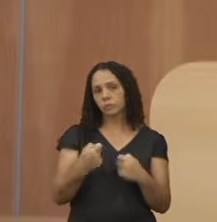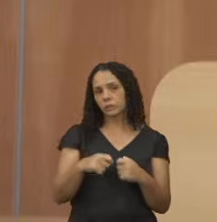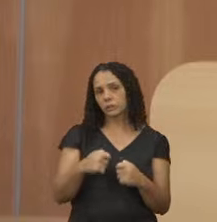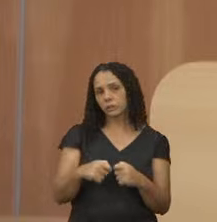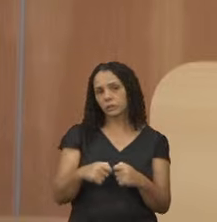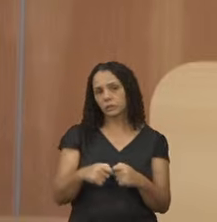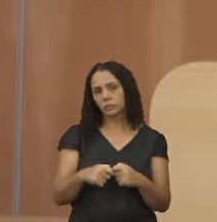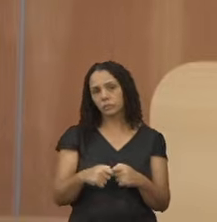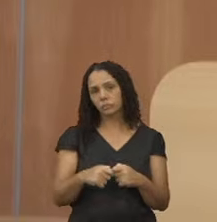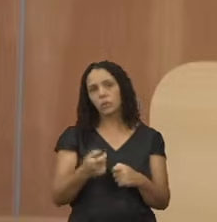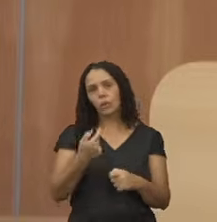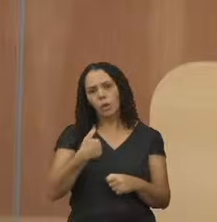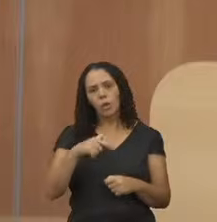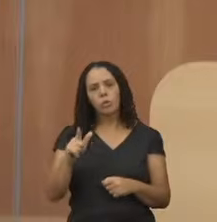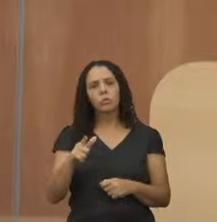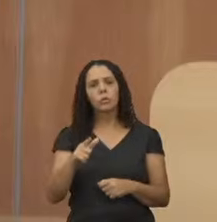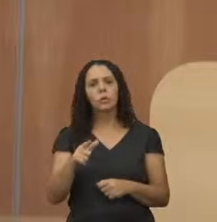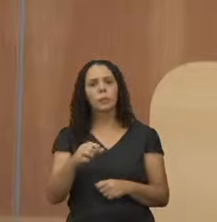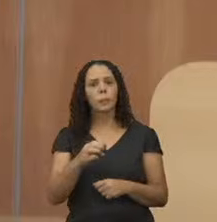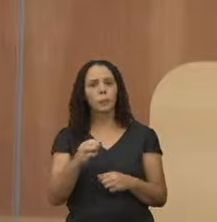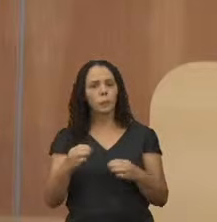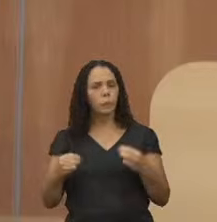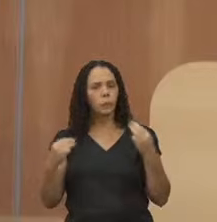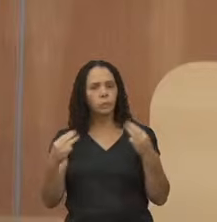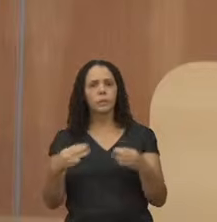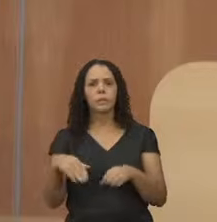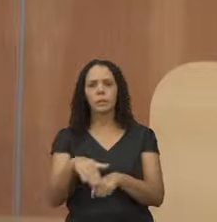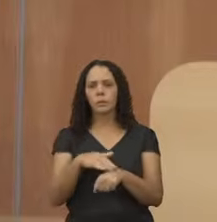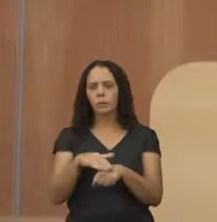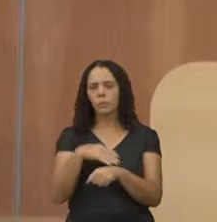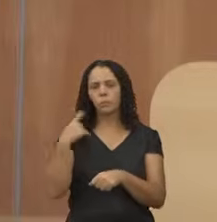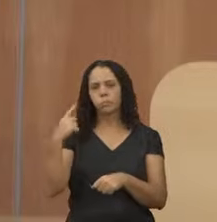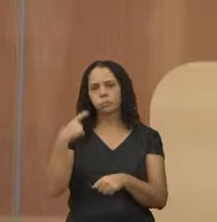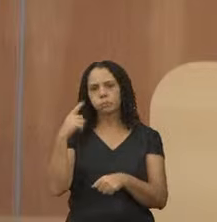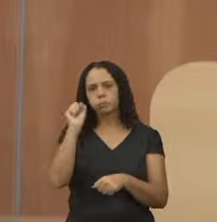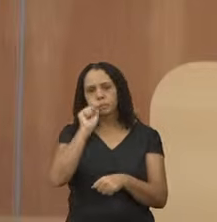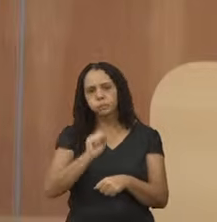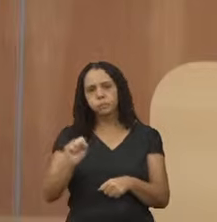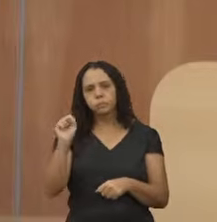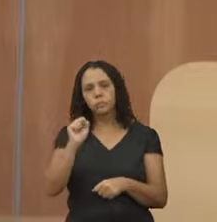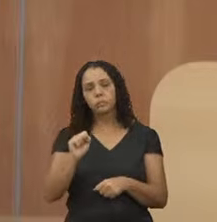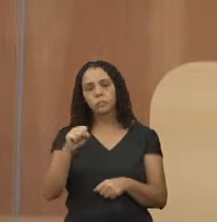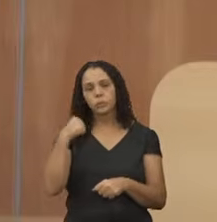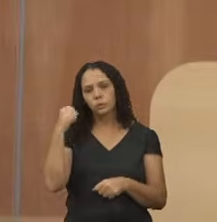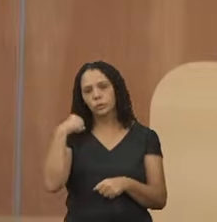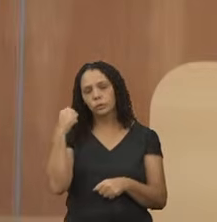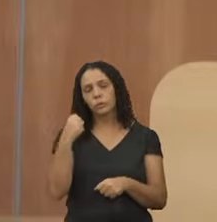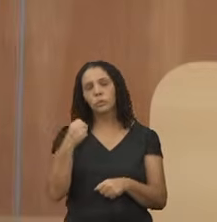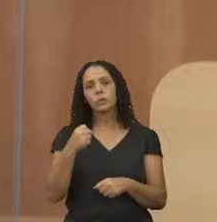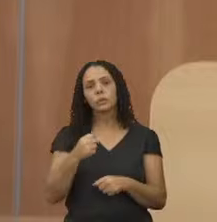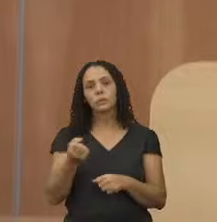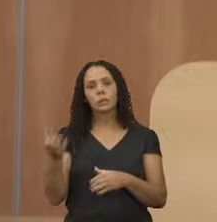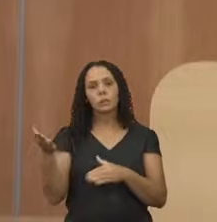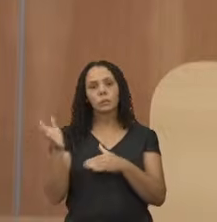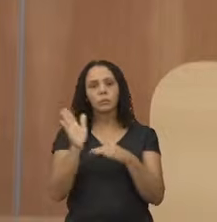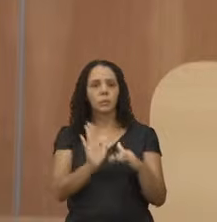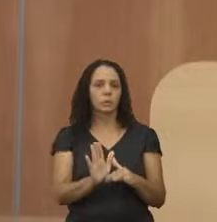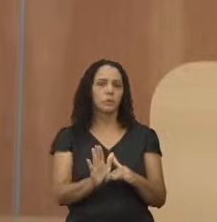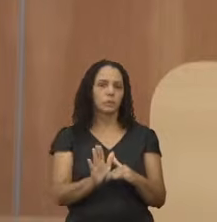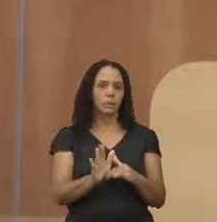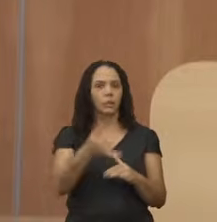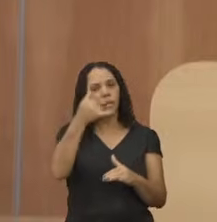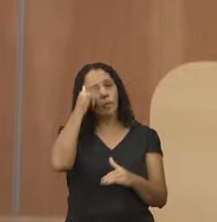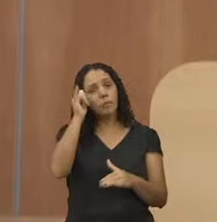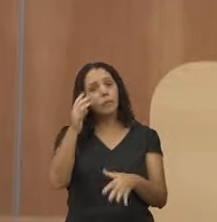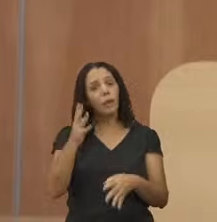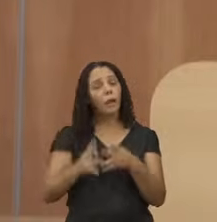for, ir até o Ministério, conversar com os nossos deputados, com os nossos senadores, para destravar qualquer que seja a amarra que esteja impedindo vir moradia